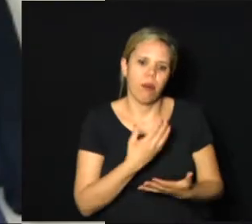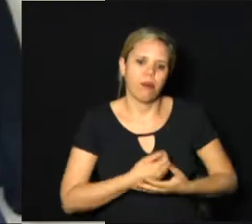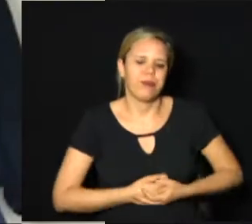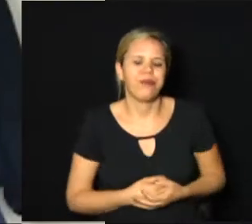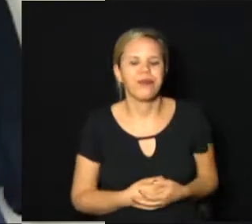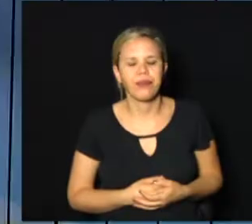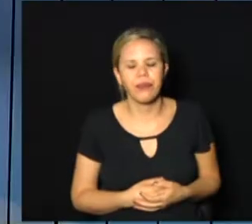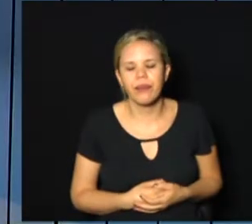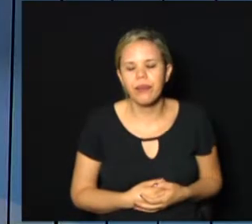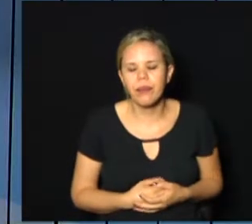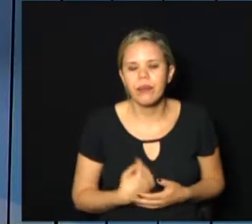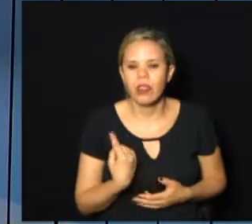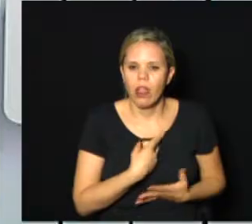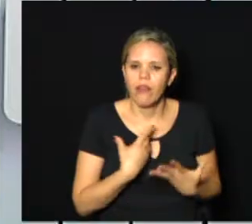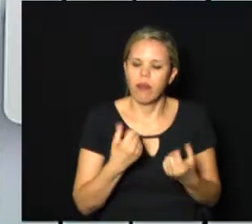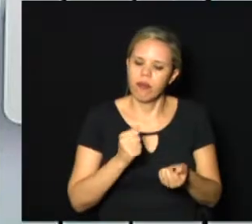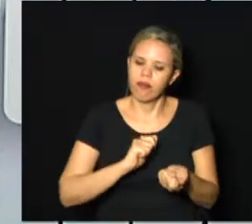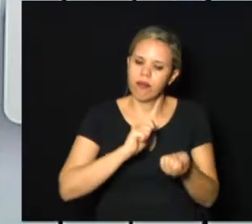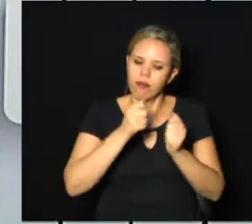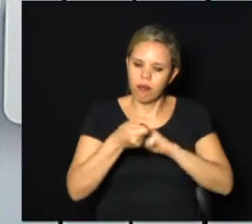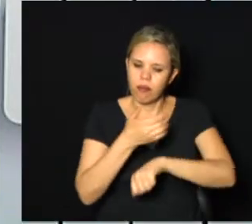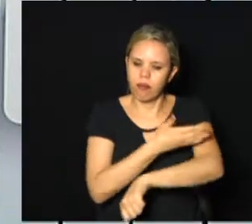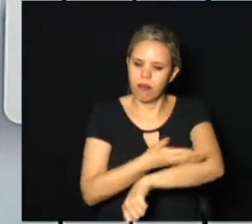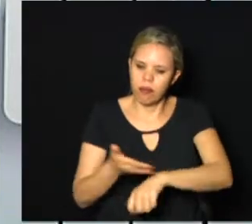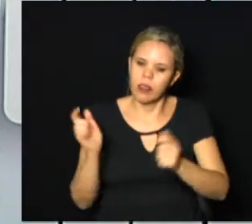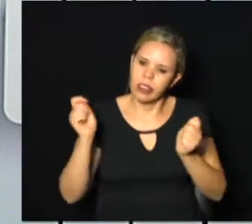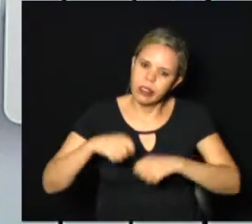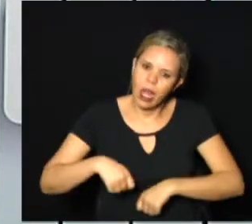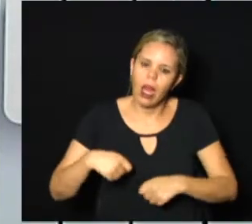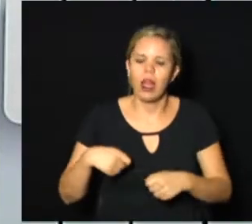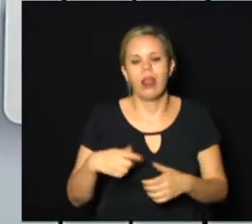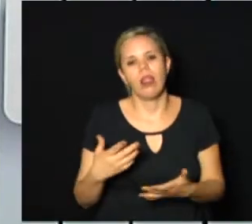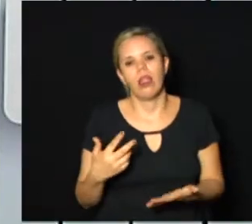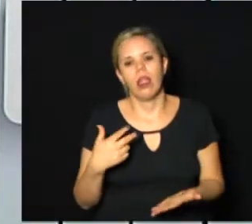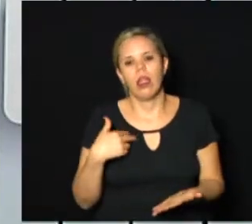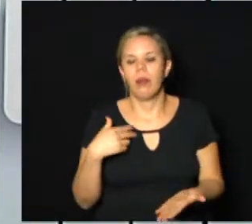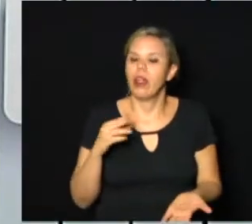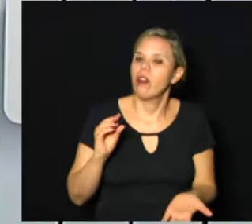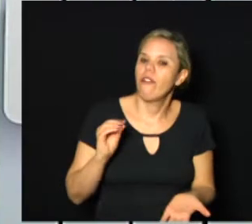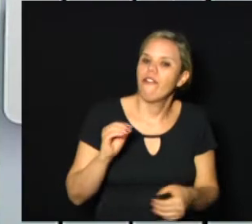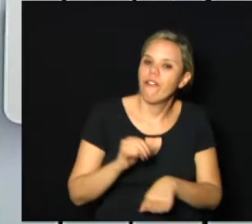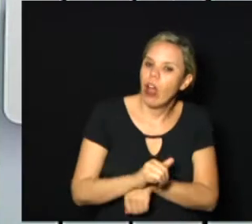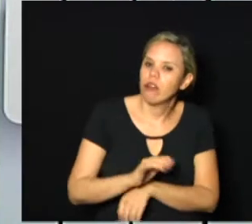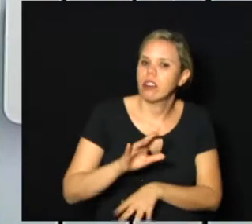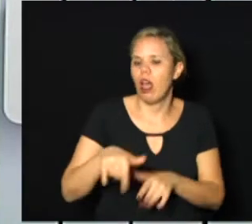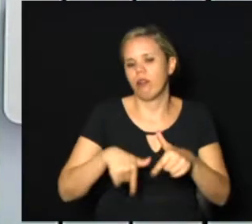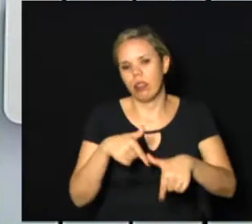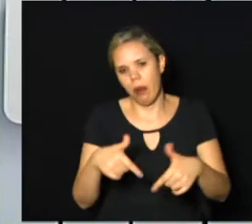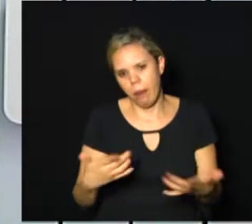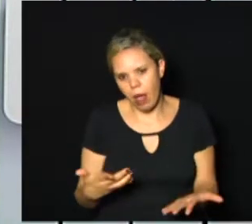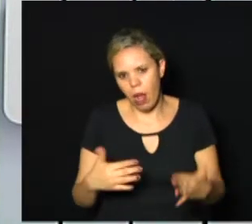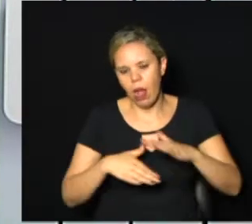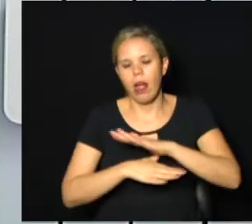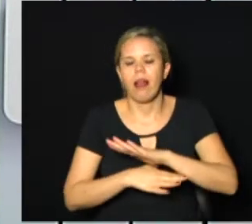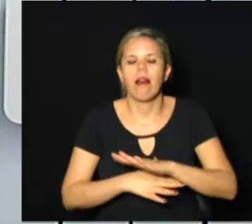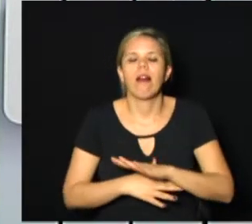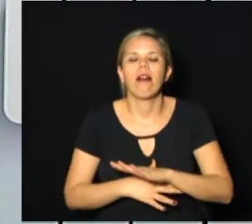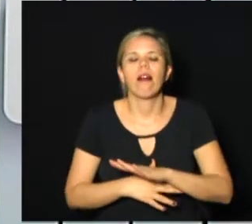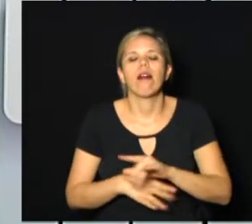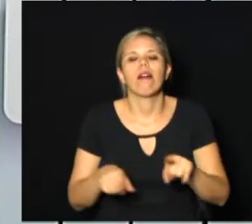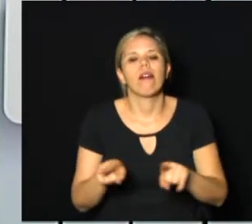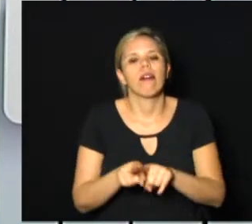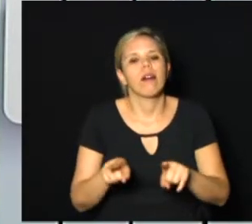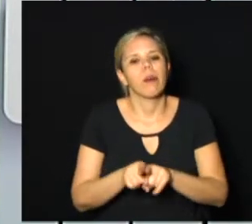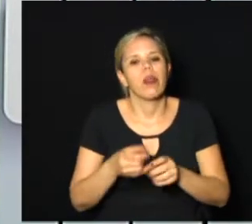Todos nós vamos nos adaptando aí da maneira que dá para não deixar de registrar o serviço do Legislativo e